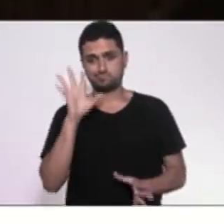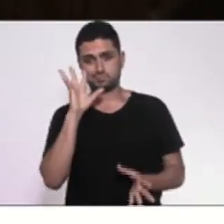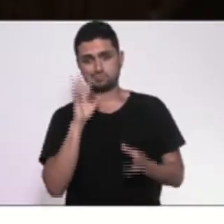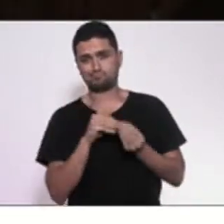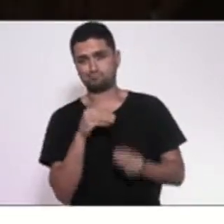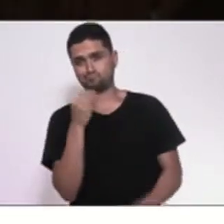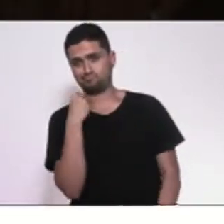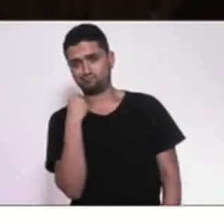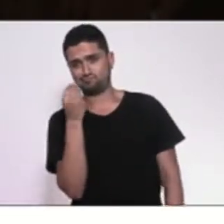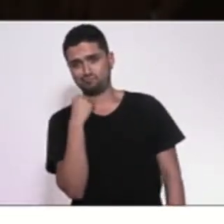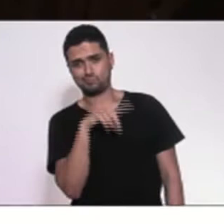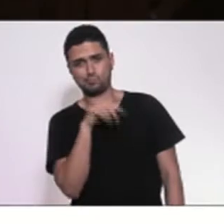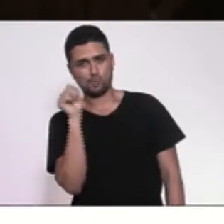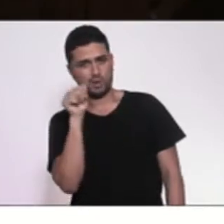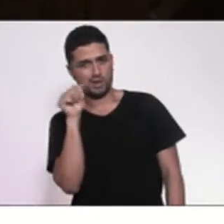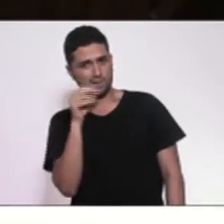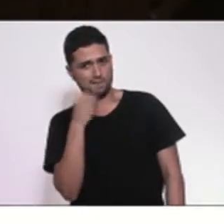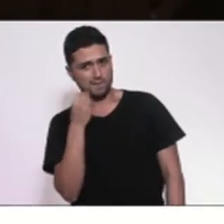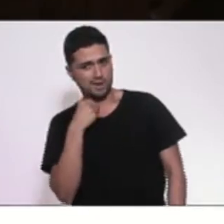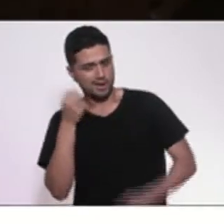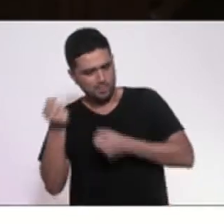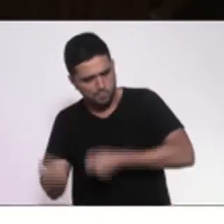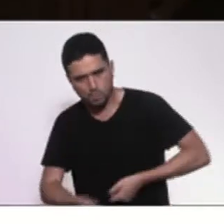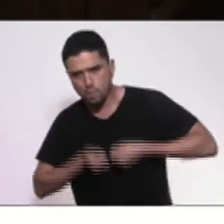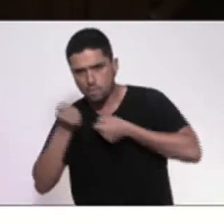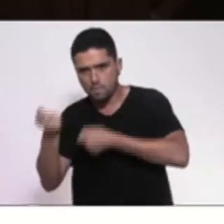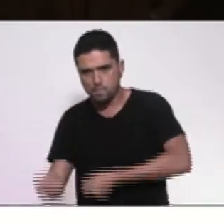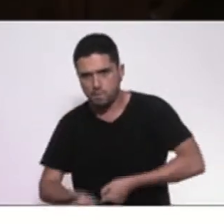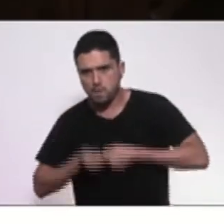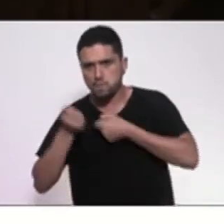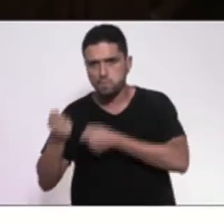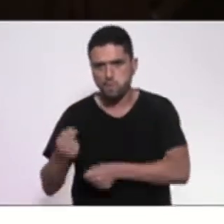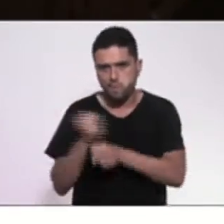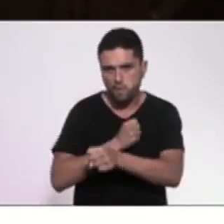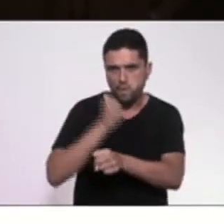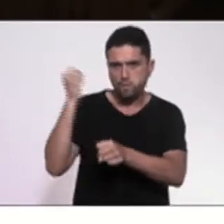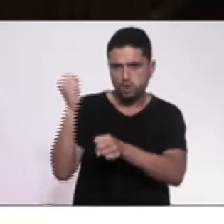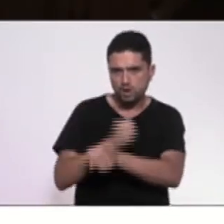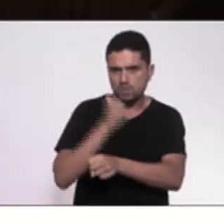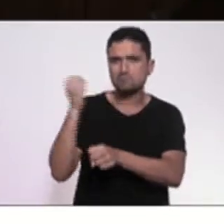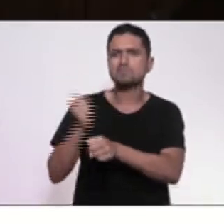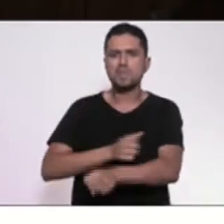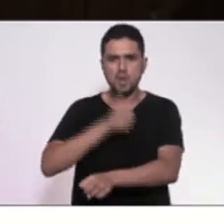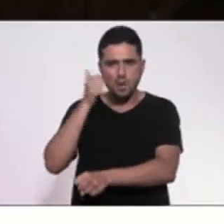falam que elas são incapazes de virar uma massa, e essa mulherada vira uma massa.